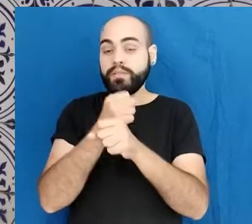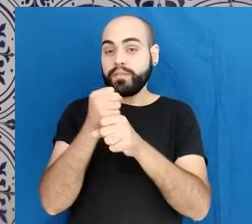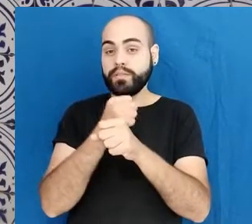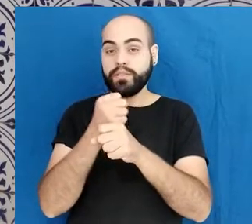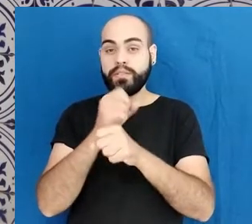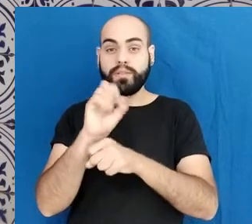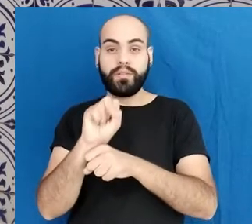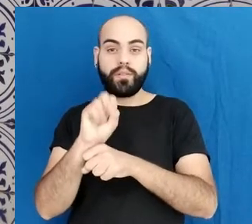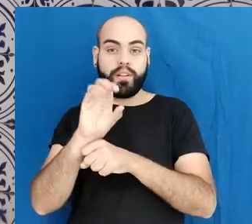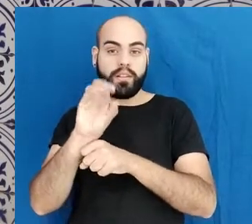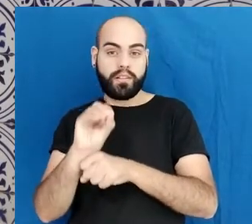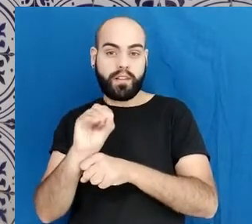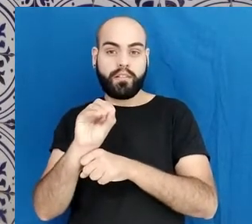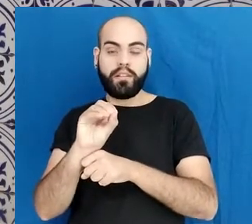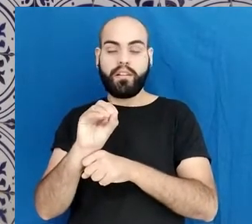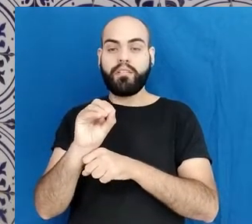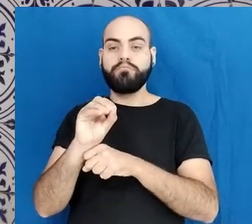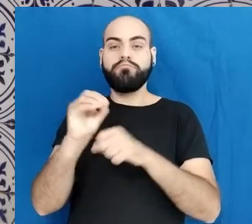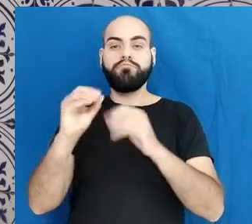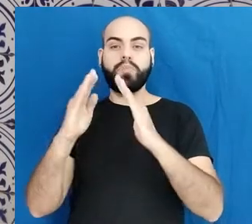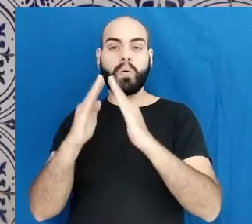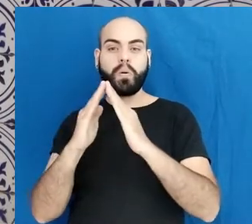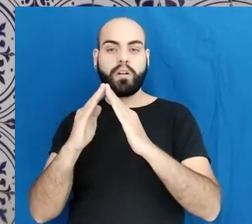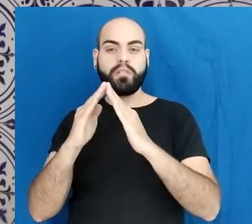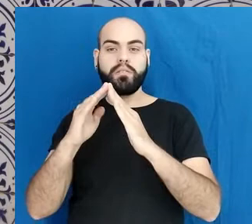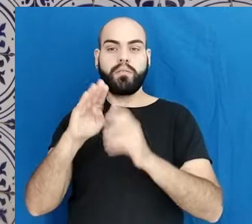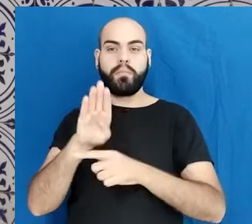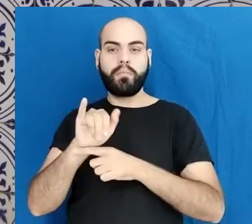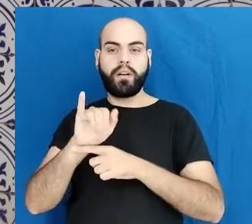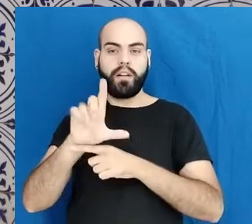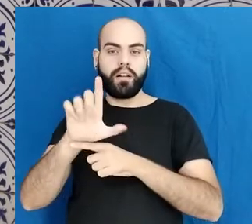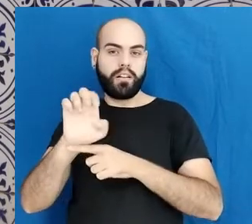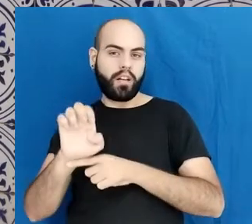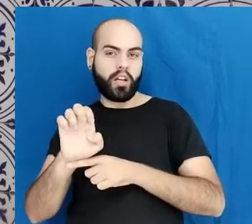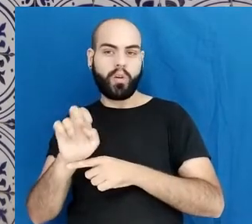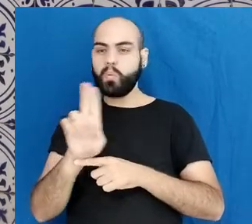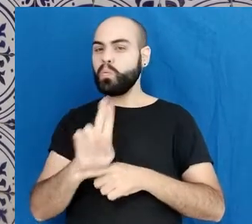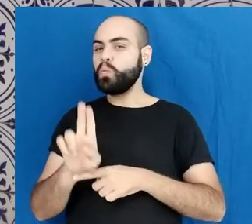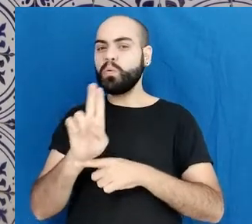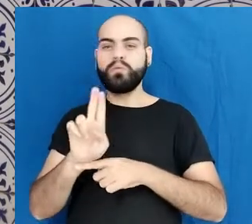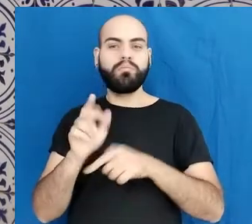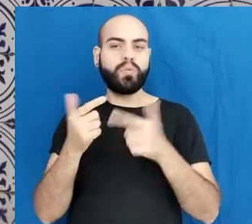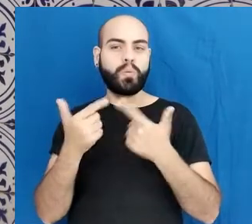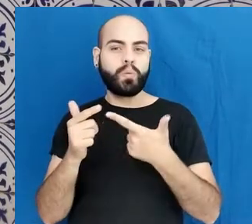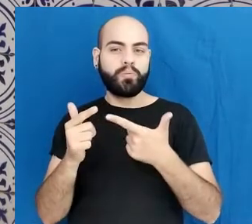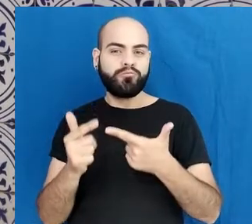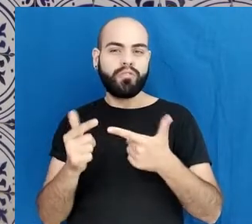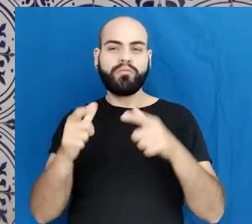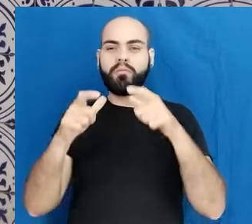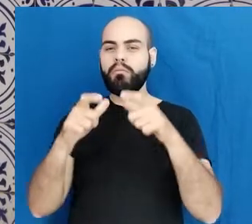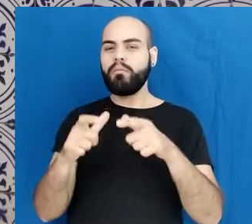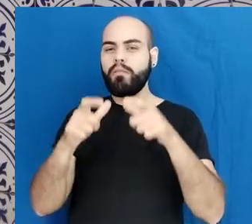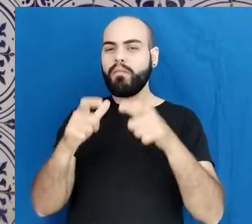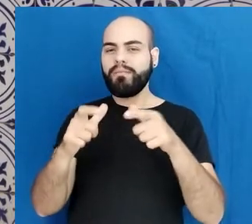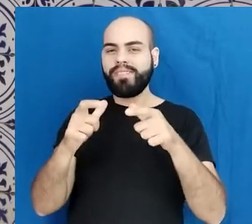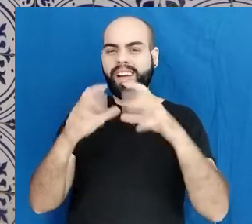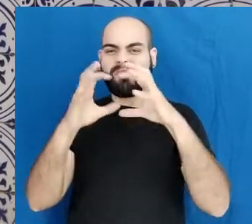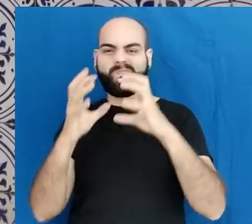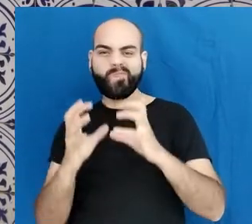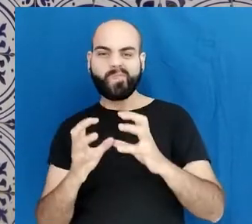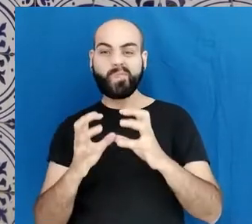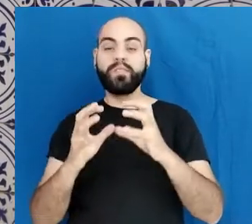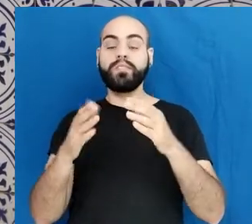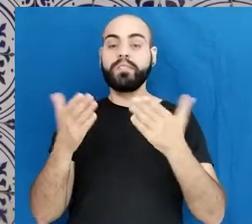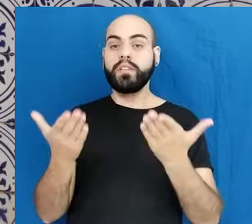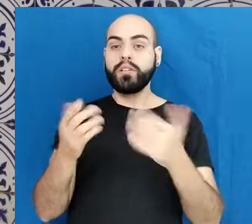No início dos anos 80, a Casa do Baile estava sem um uso específico e sua arquitetura e paisagismo estavam bastante